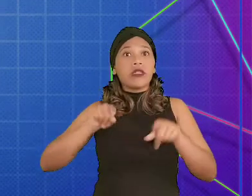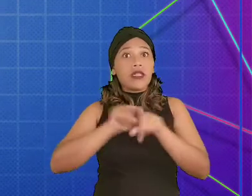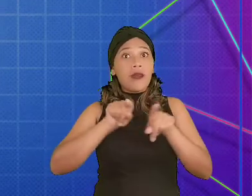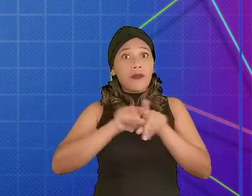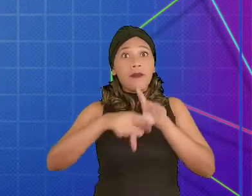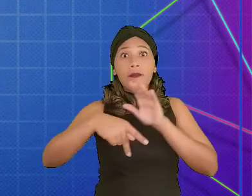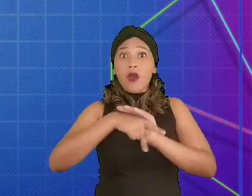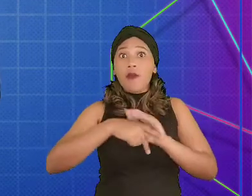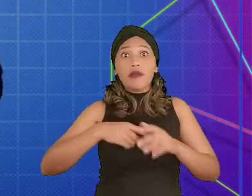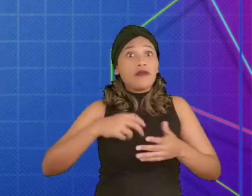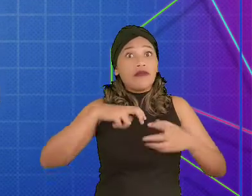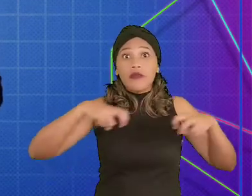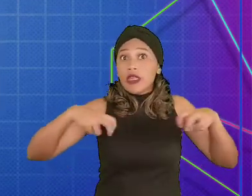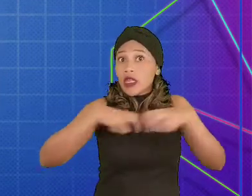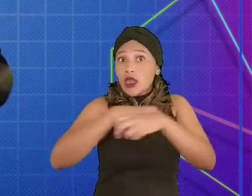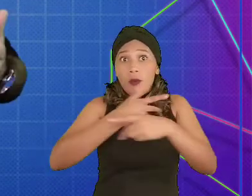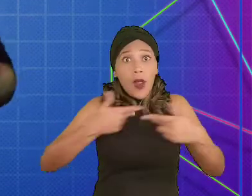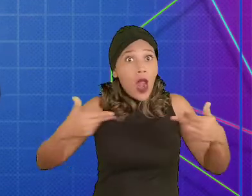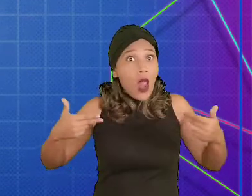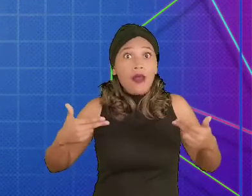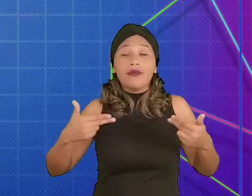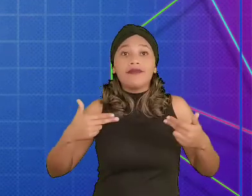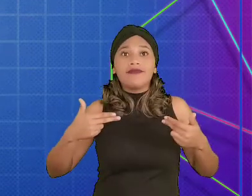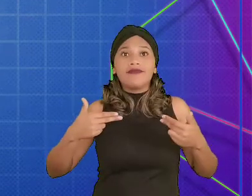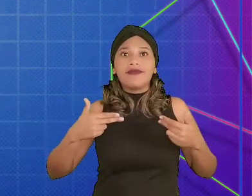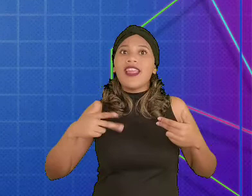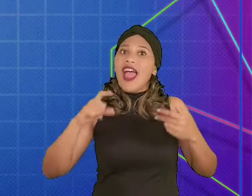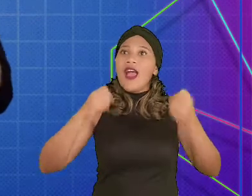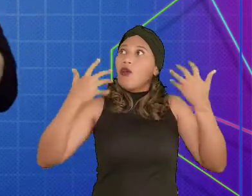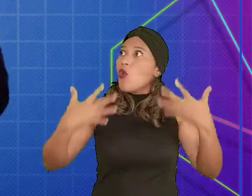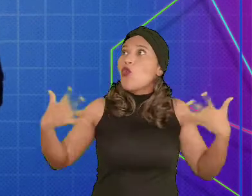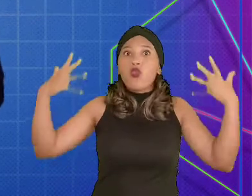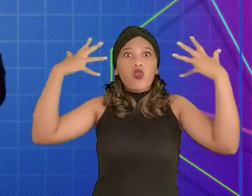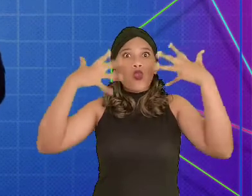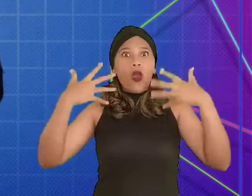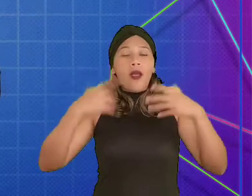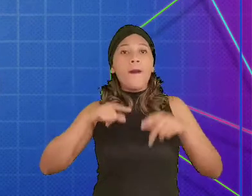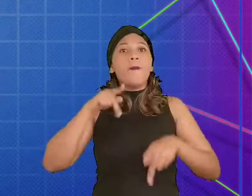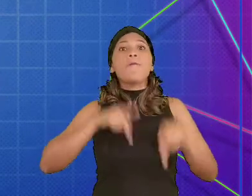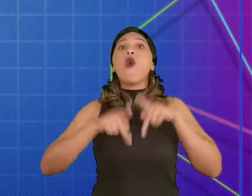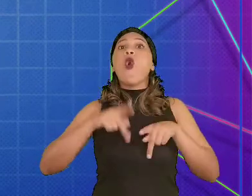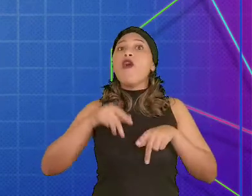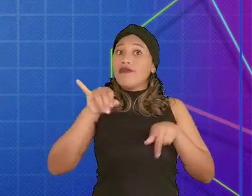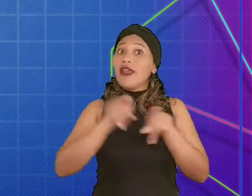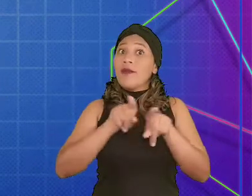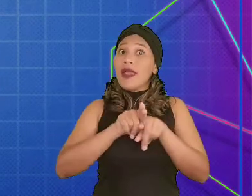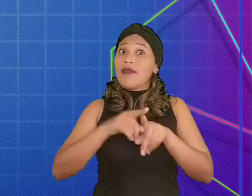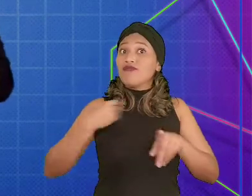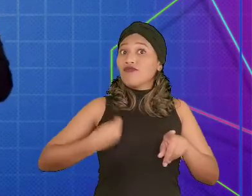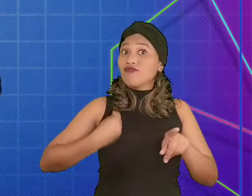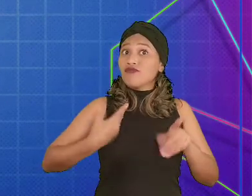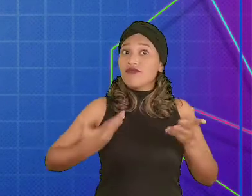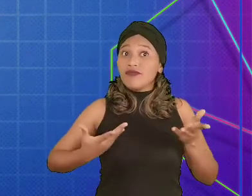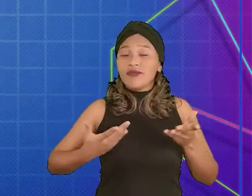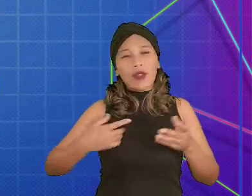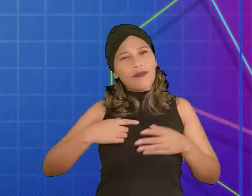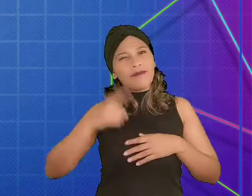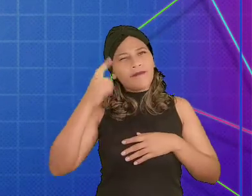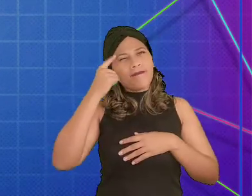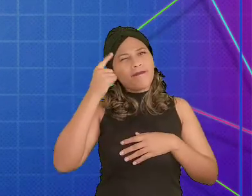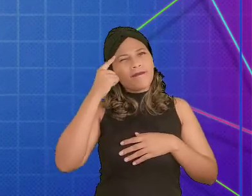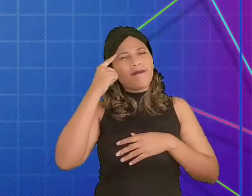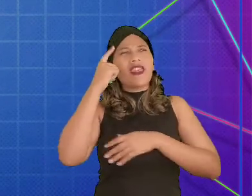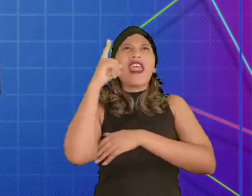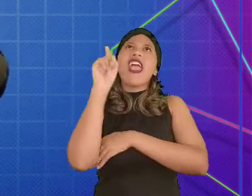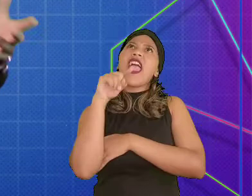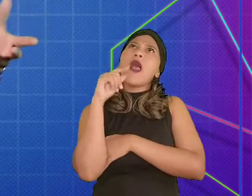fauna, os veículos, os terrenos e, é claro, a população, o povo desse mundo. Por exemplo, se você determinar que o seu jogo